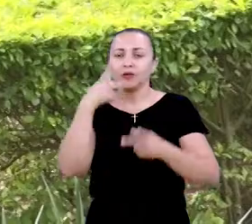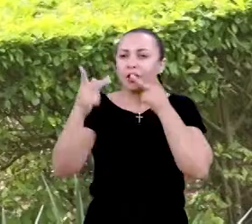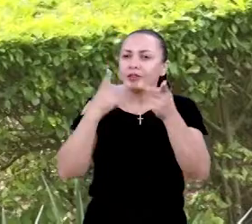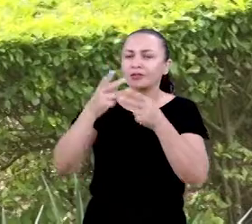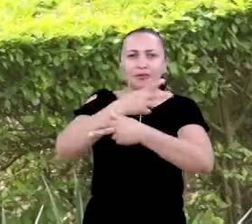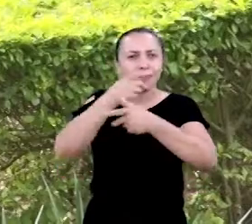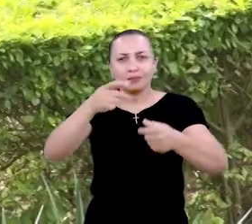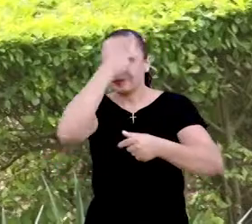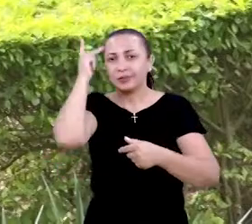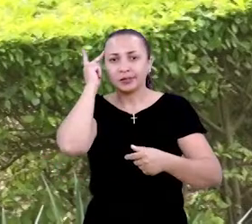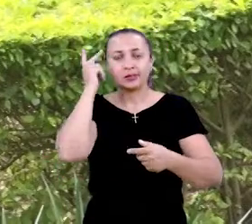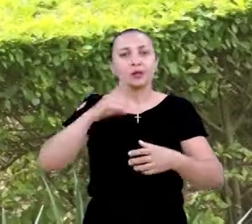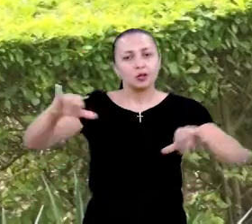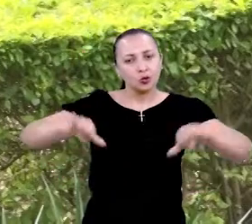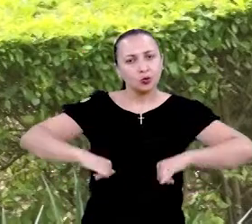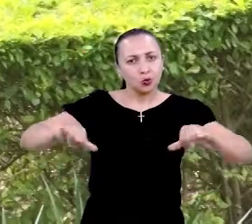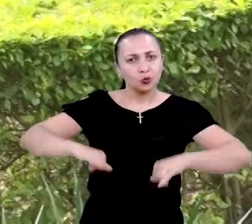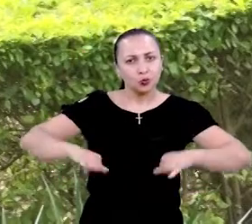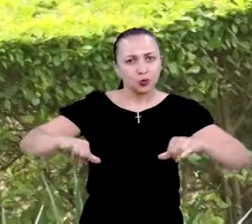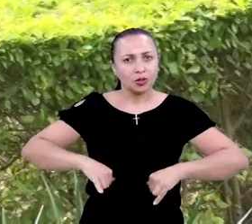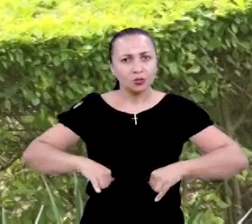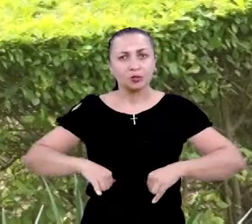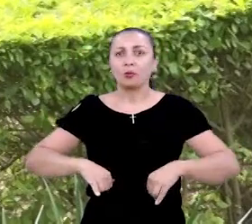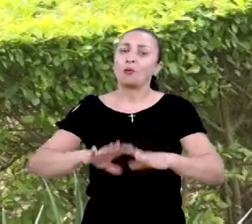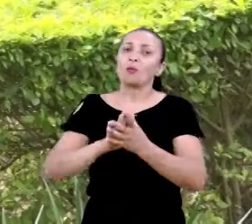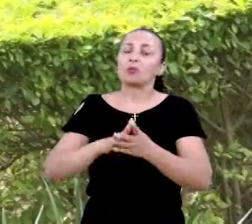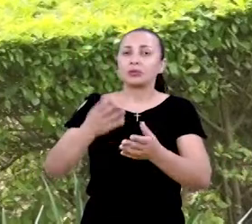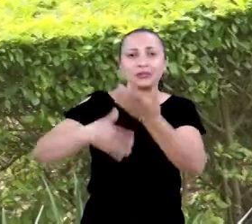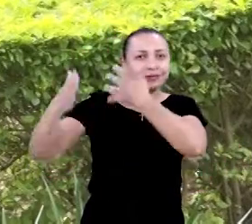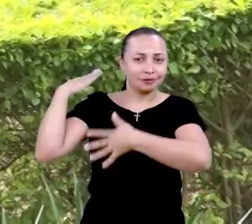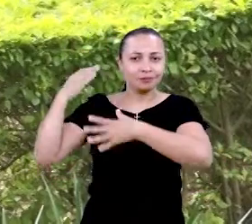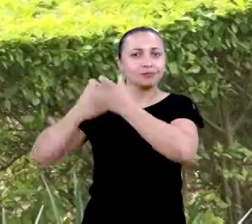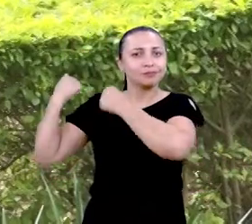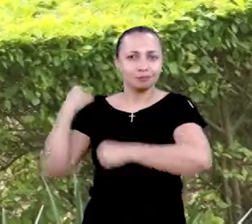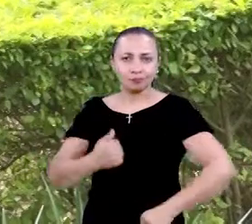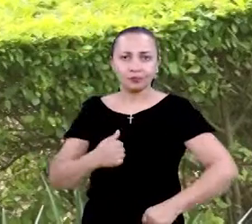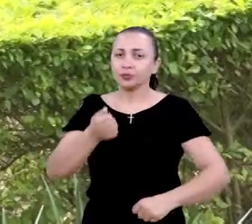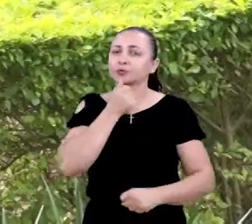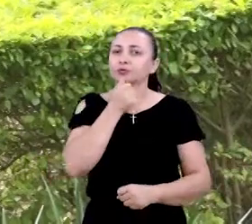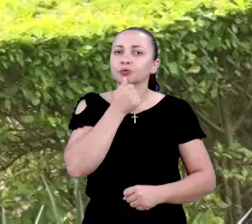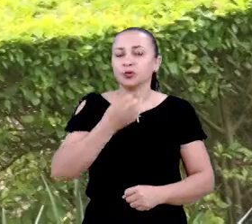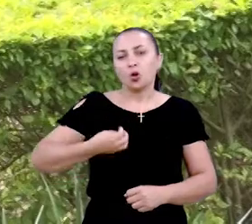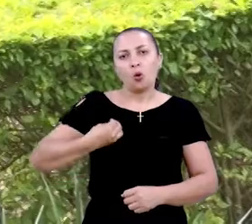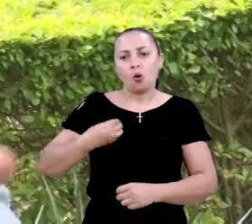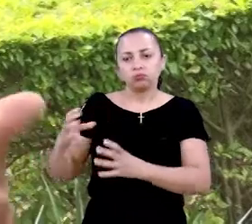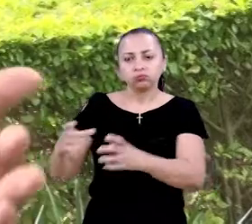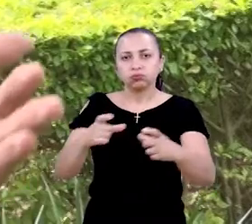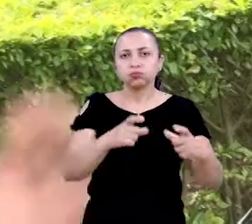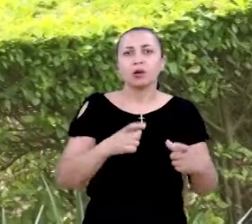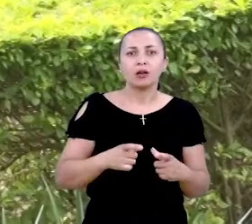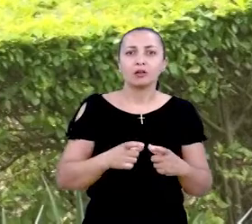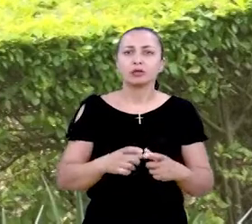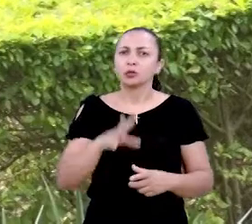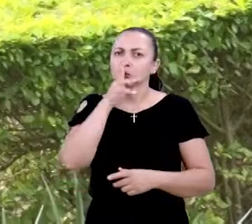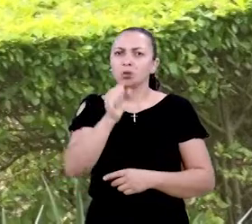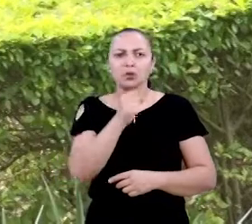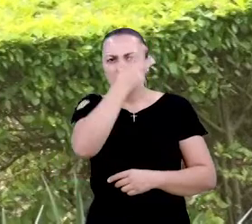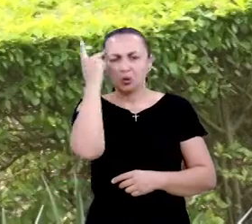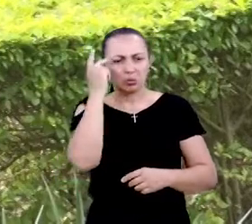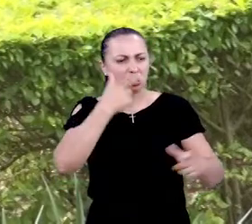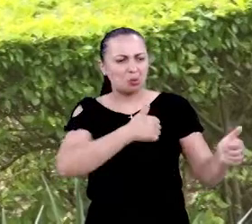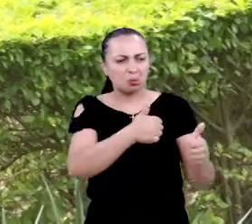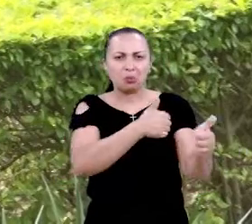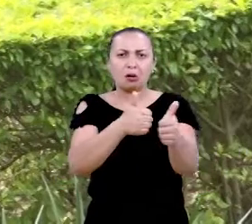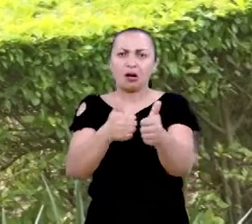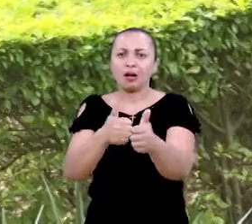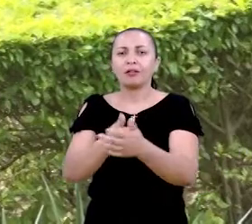algumas ações chamadas escrachos, onde o nosso movimento social denunciava que várias pessoas que foram sujeitos